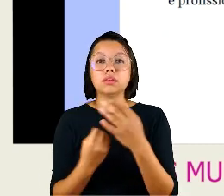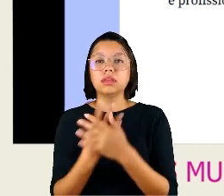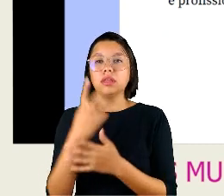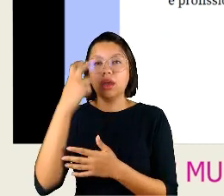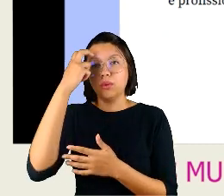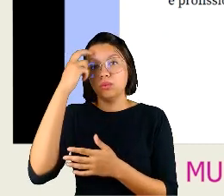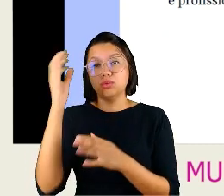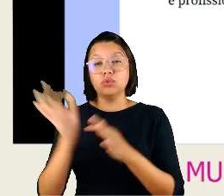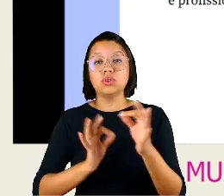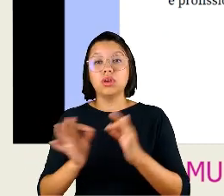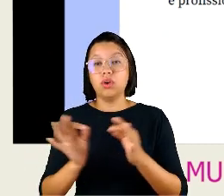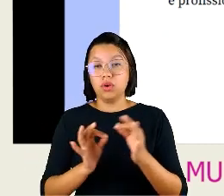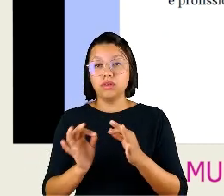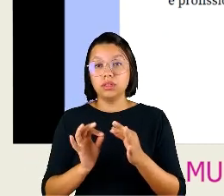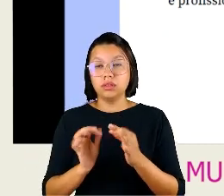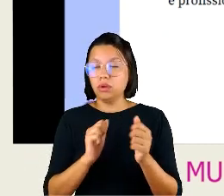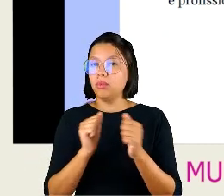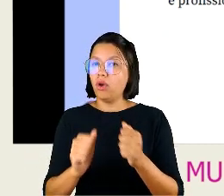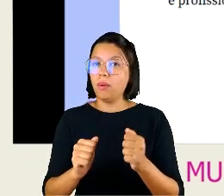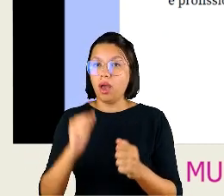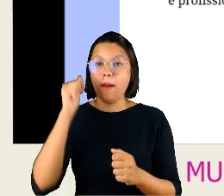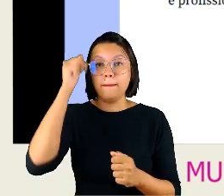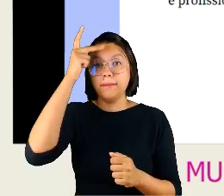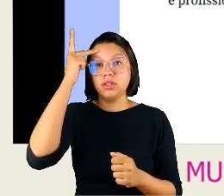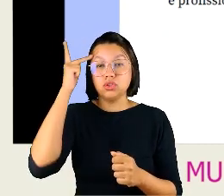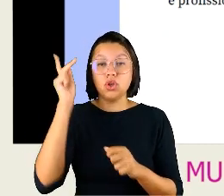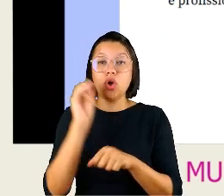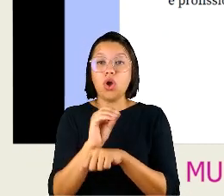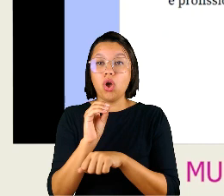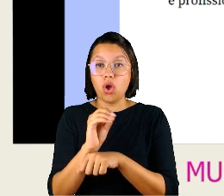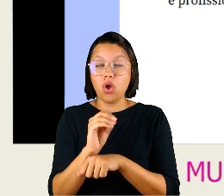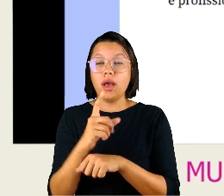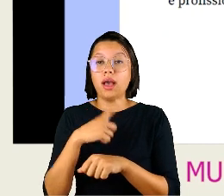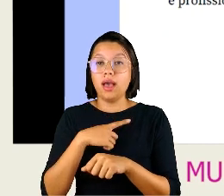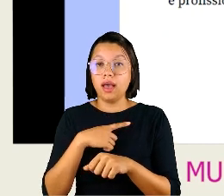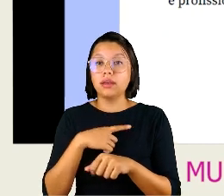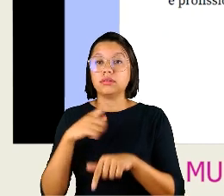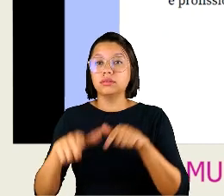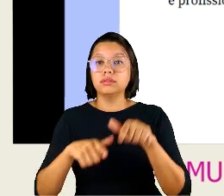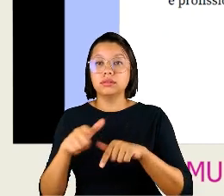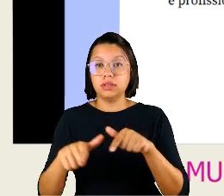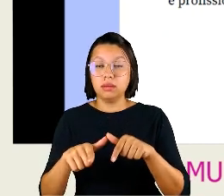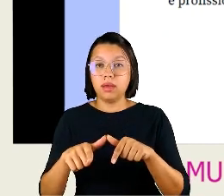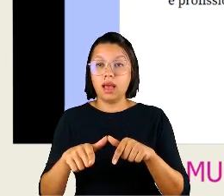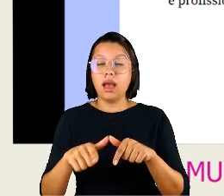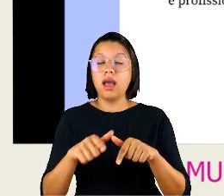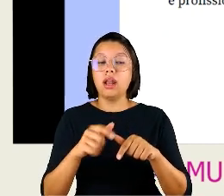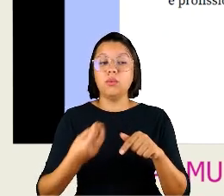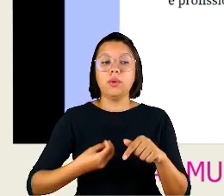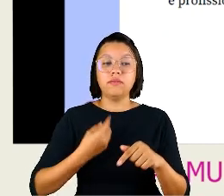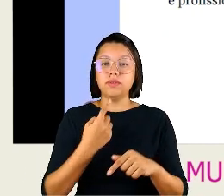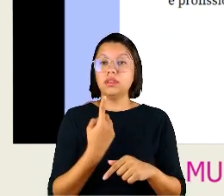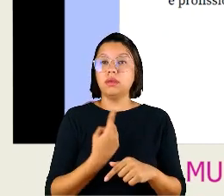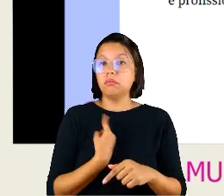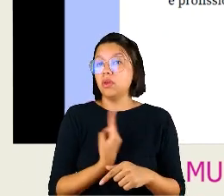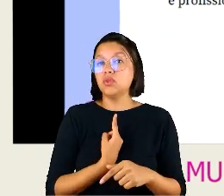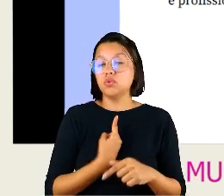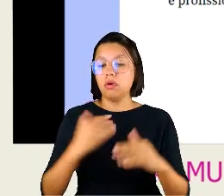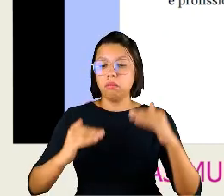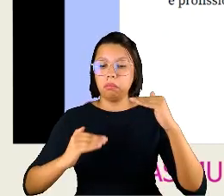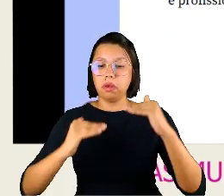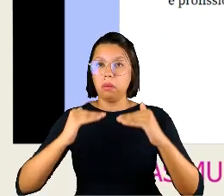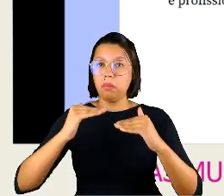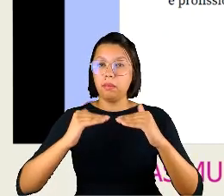culturas na organização que possibilite que as pessoas que cuidam possam gerir trabalho e vida pessoal de forma equilibrada, isso todas nós